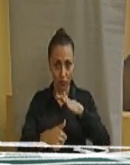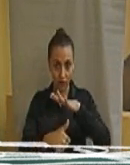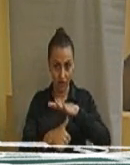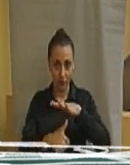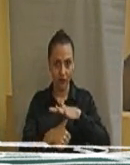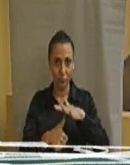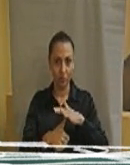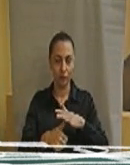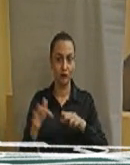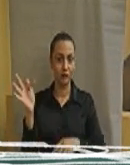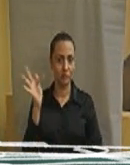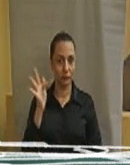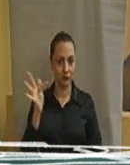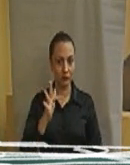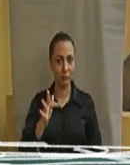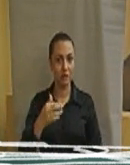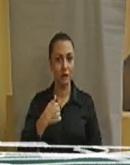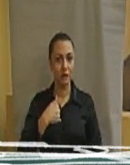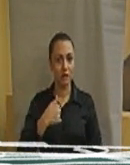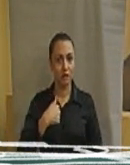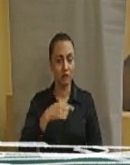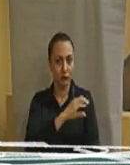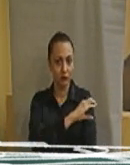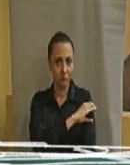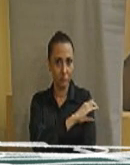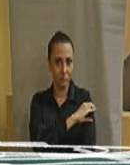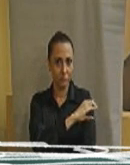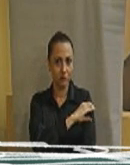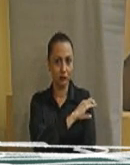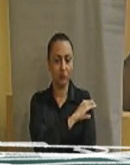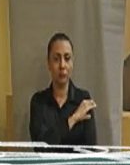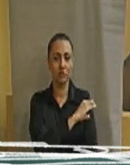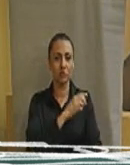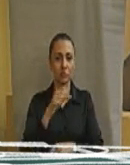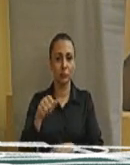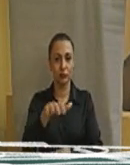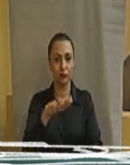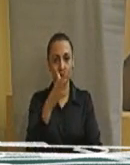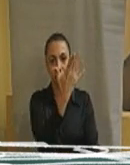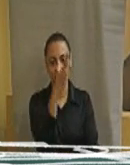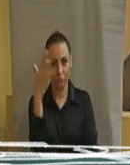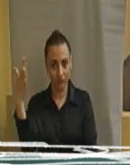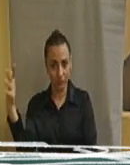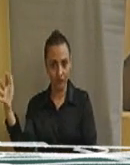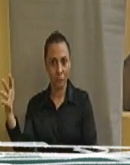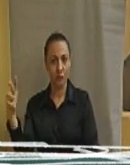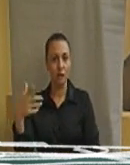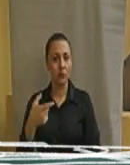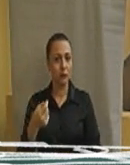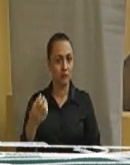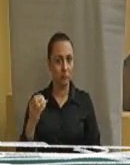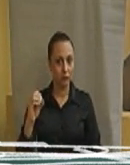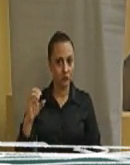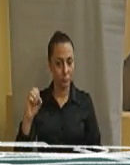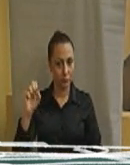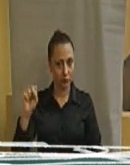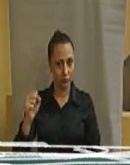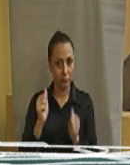coordenadora de gestão ambiental. Depois, em 2008, entrei junto, acho que no mesmo ano, com o professor